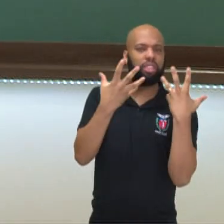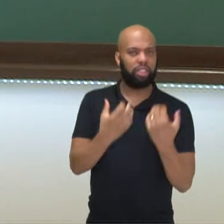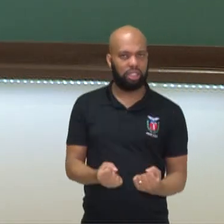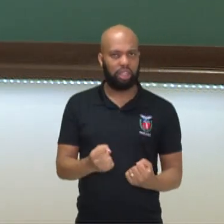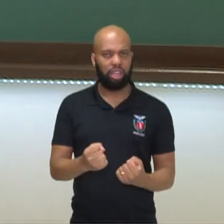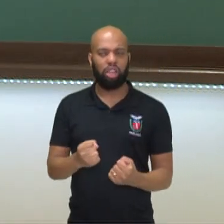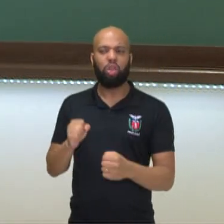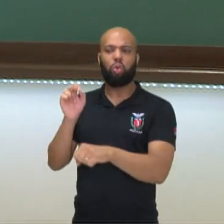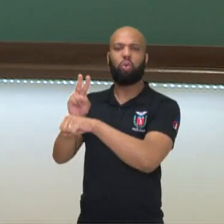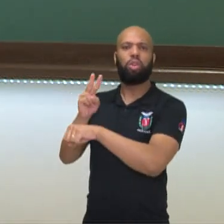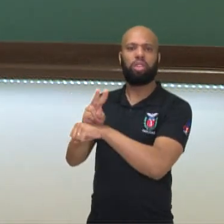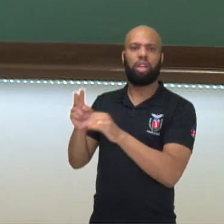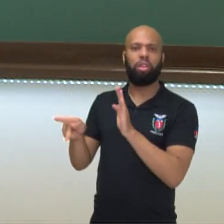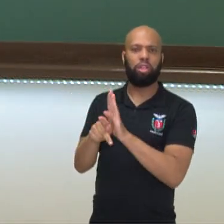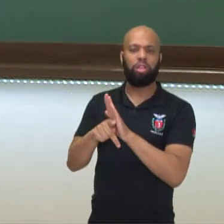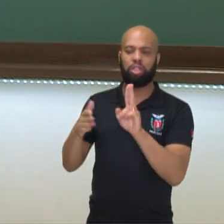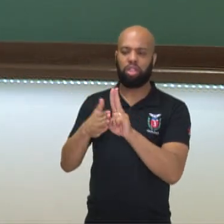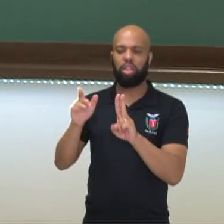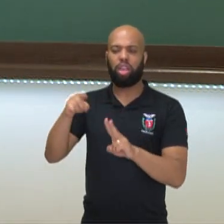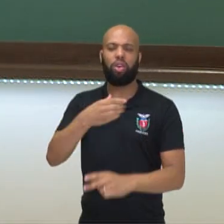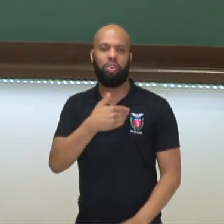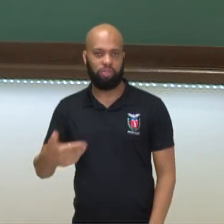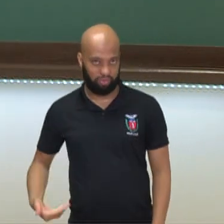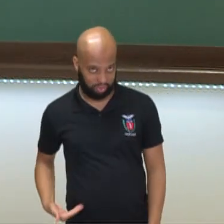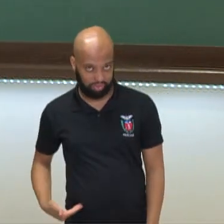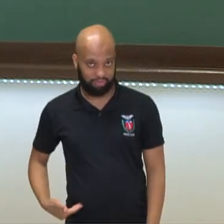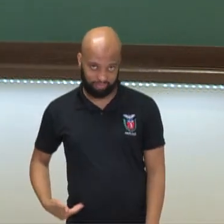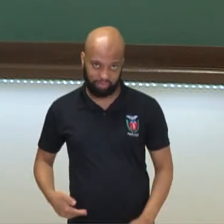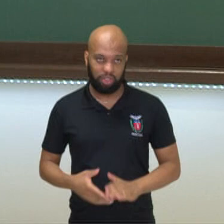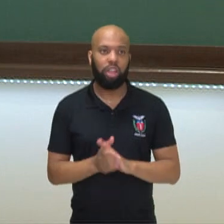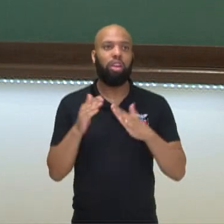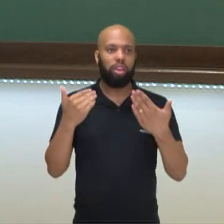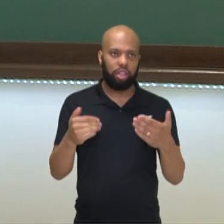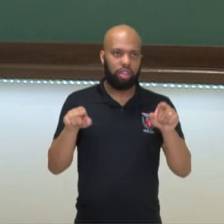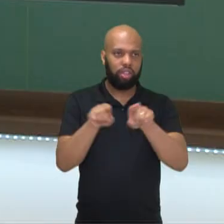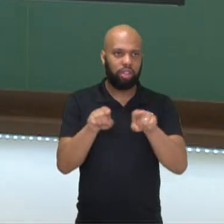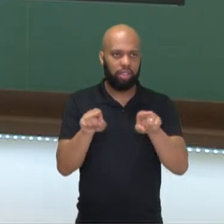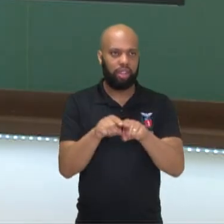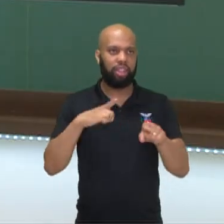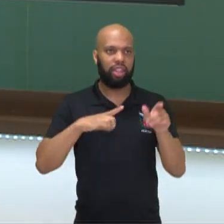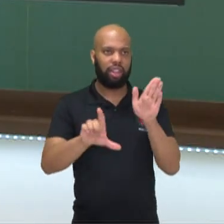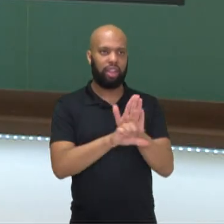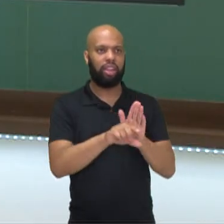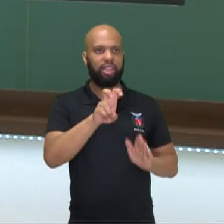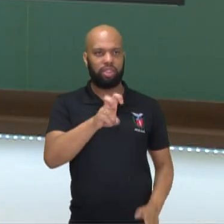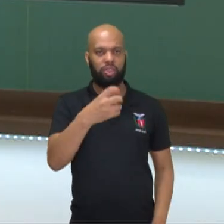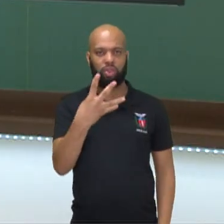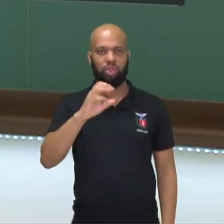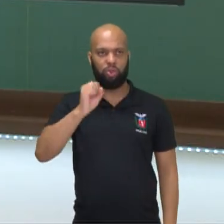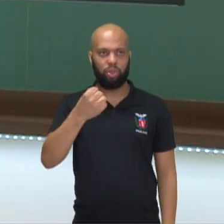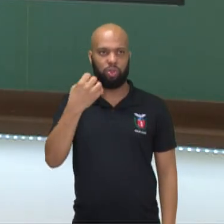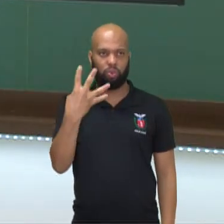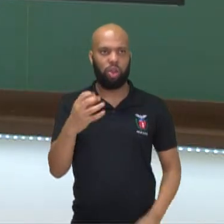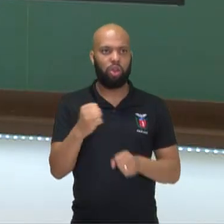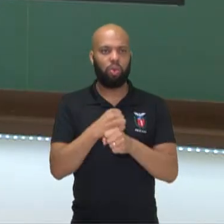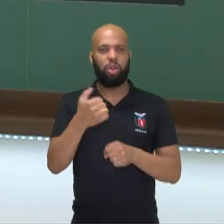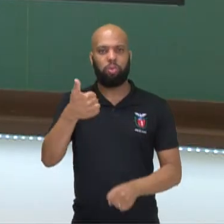o indígena? O governo, o Estado. Ainda, a Lei 5484